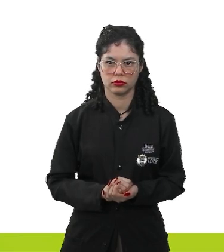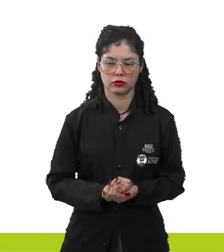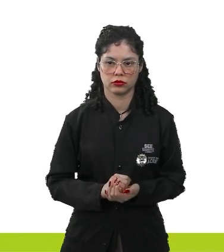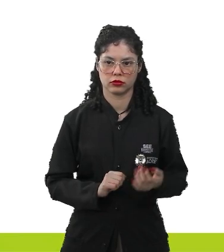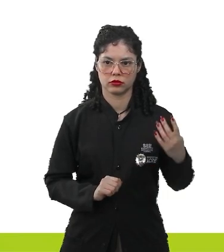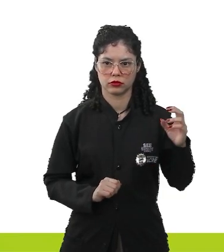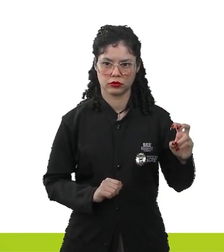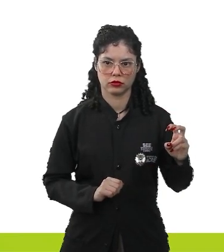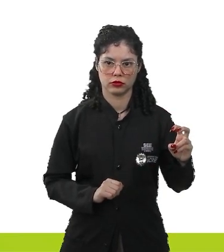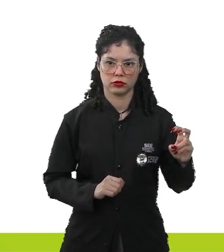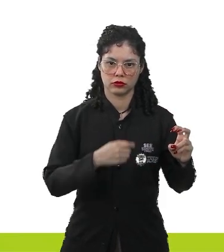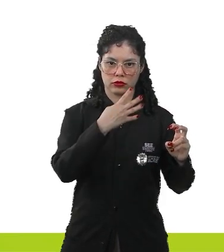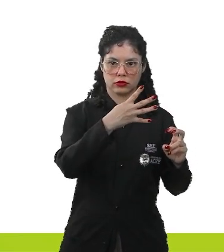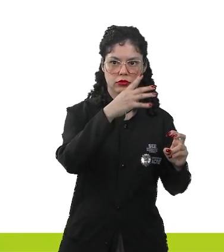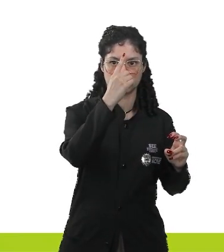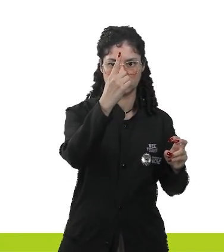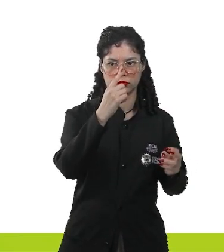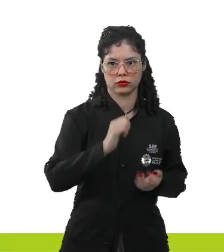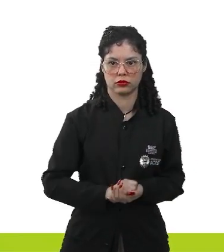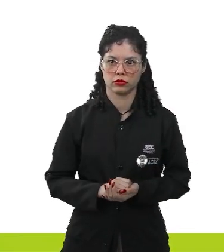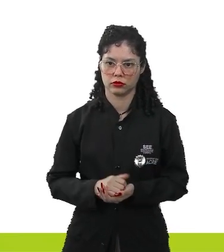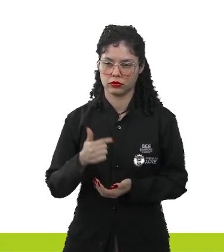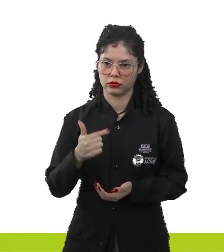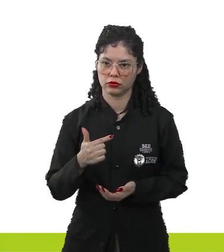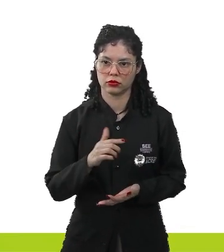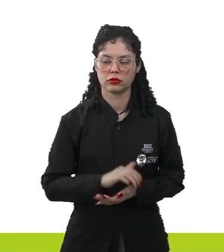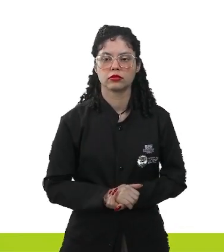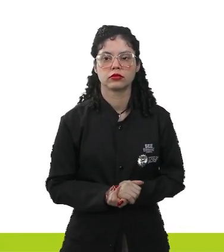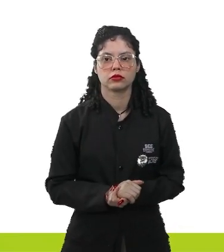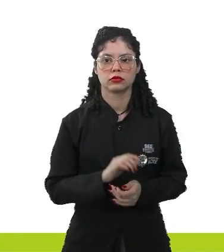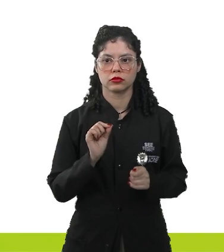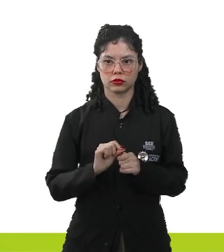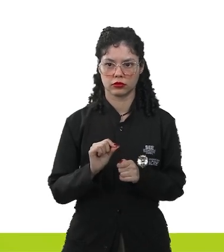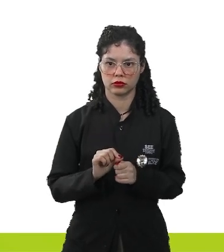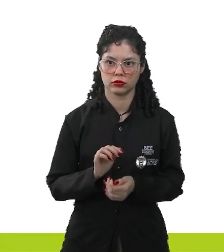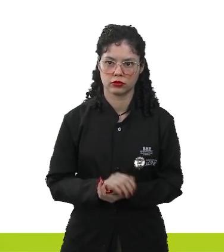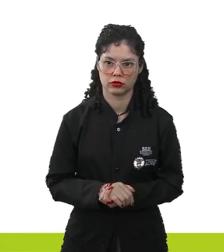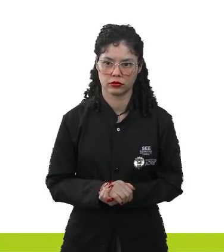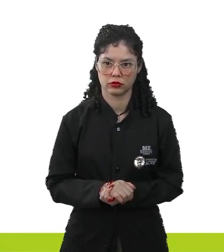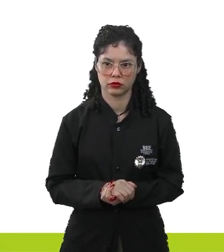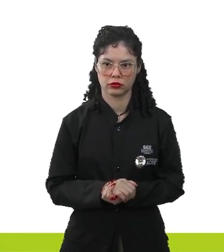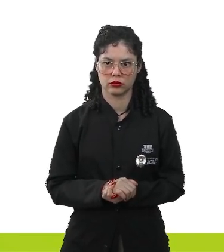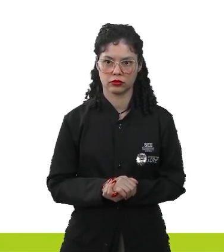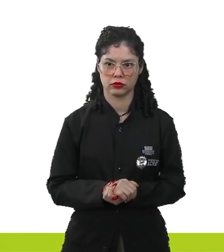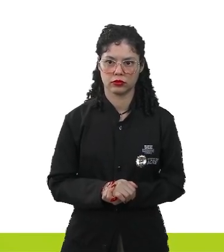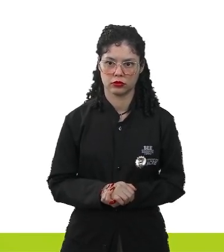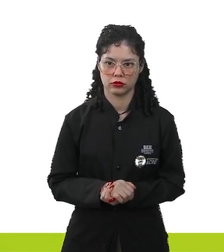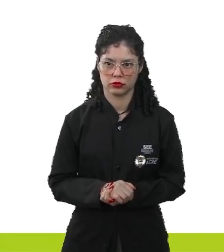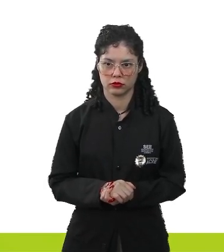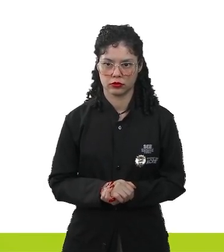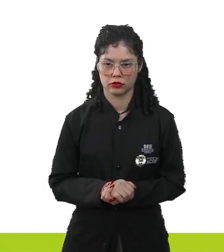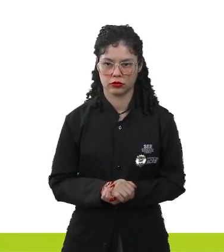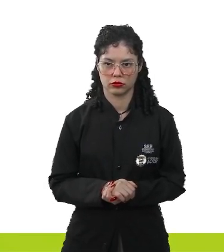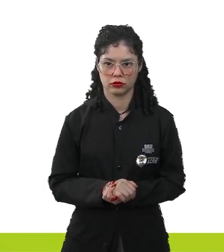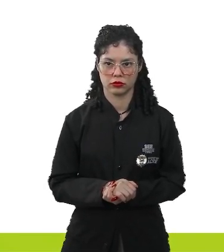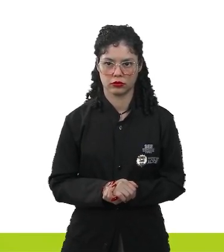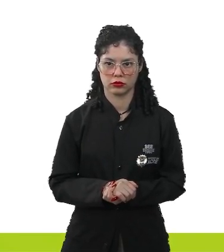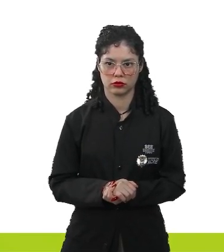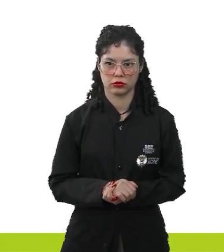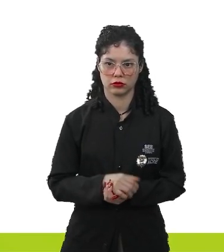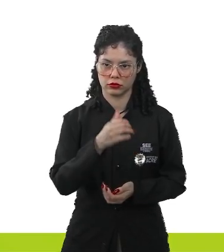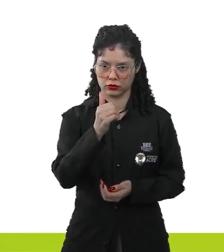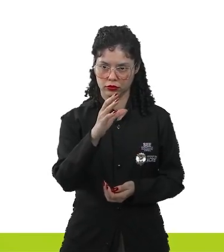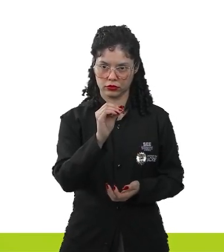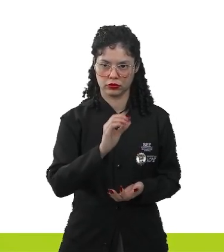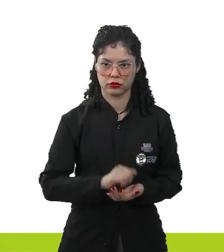4. E o 2 vem para cá. Vamos fazer as somas? Essa soma aqui vai dar